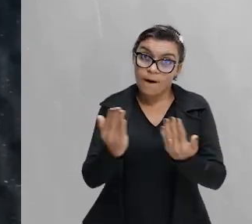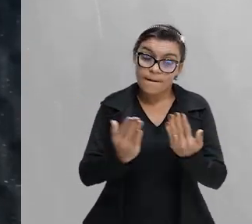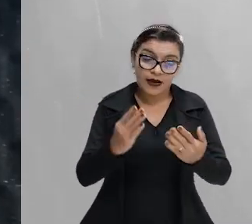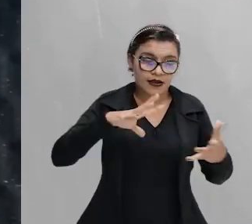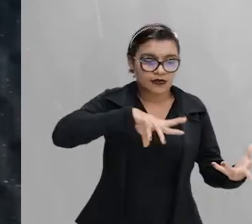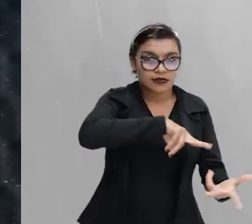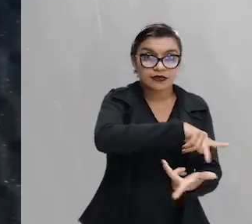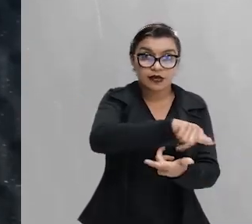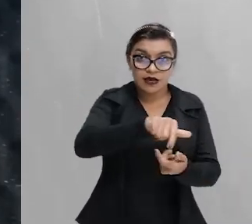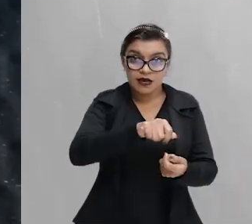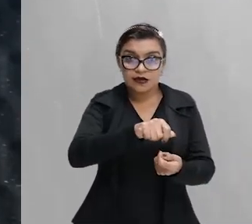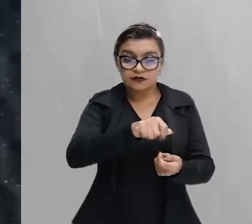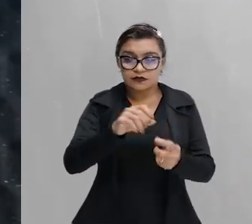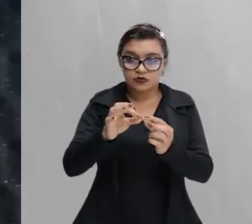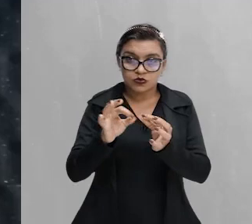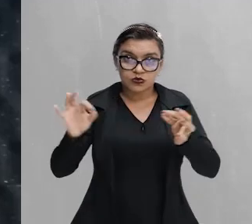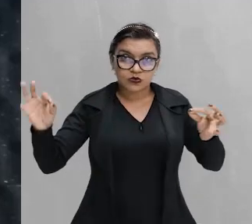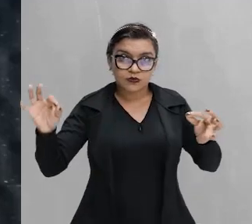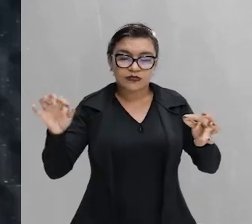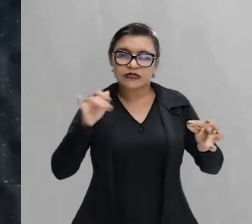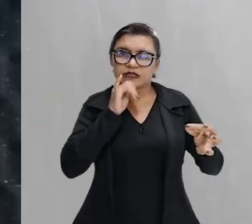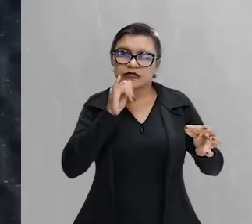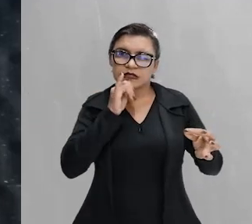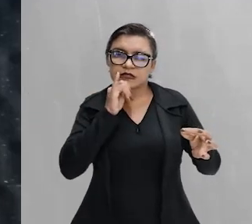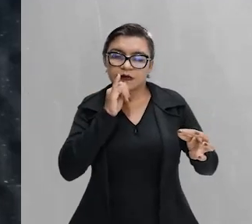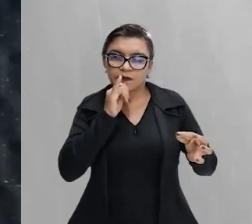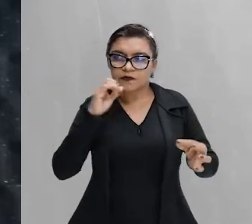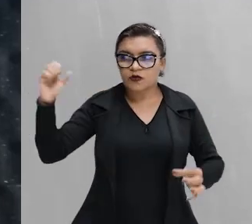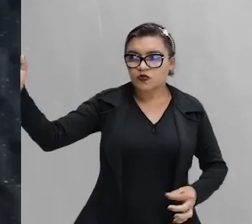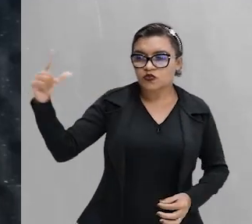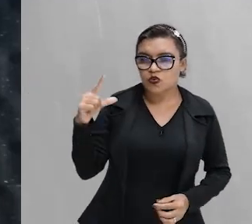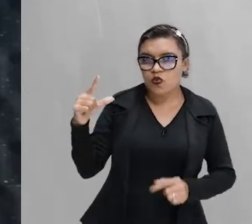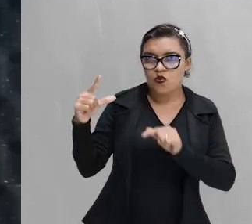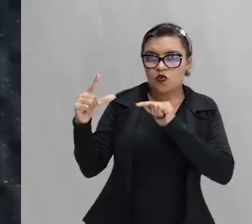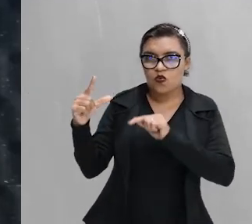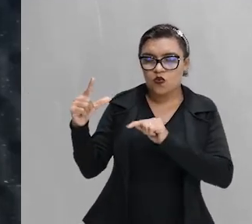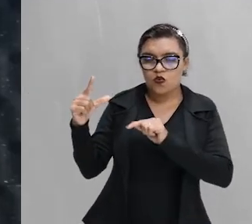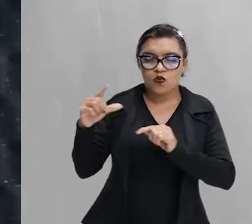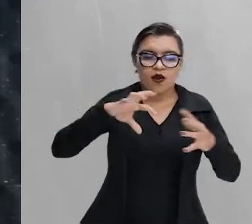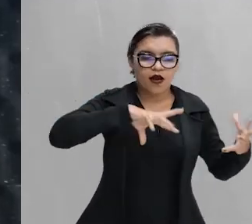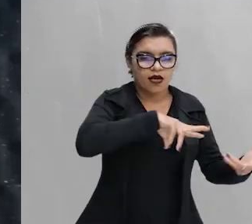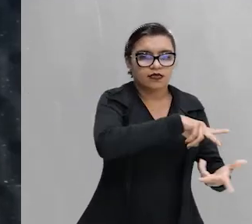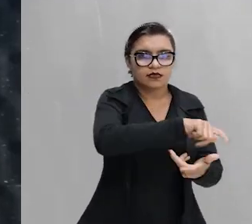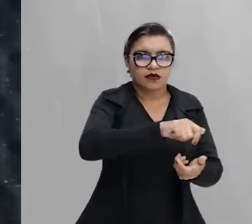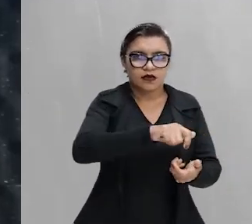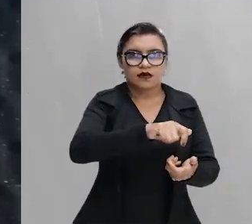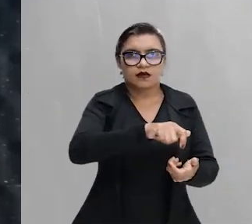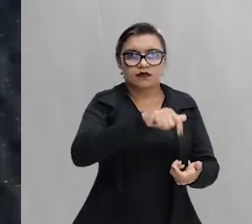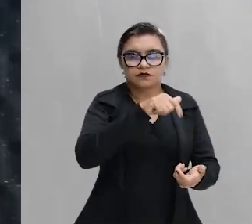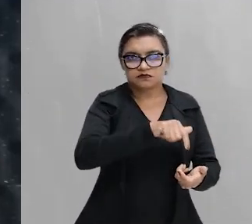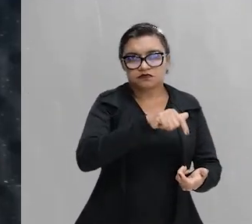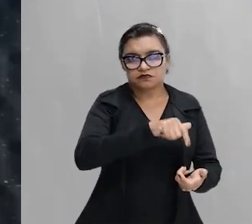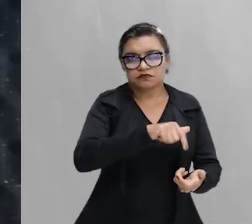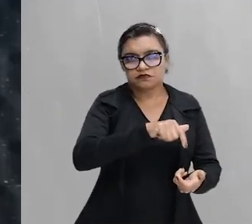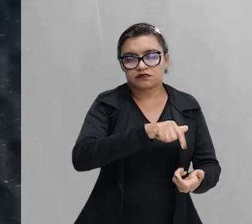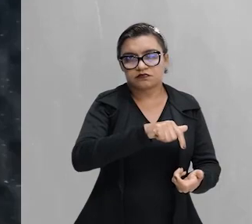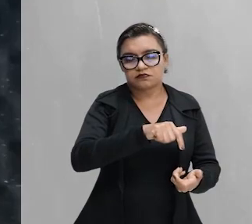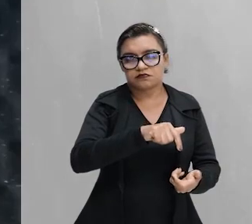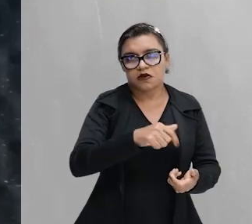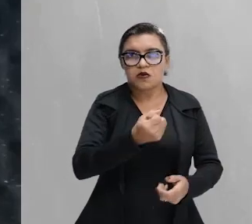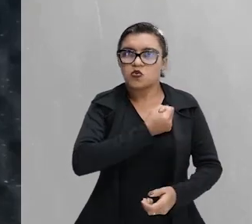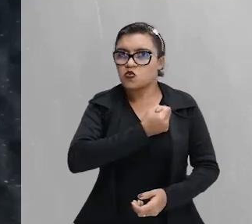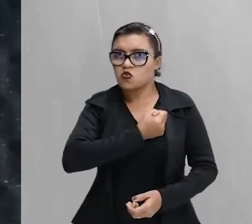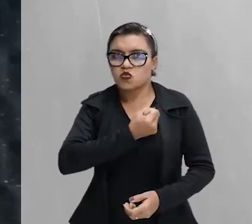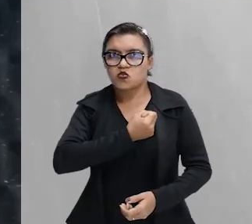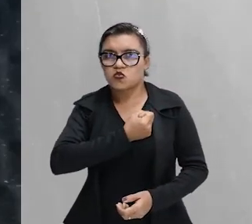Sol. Então, a distância da Terra ao Sol, por exemplo, é 1. Então, dos planetas que estão mais próximos seriam valores menores do que 1, e dos que